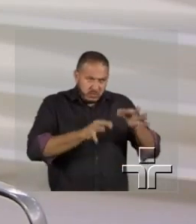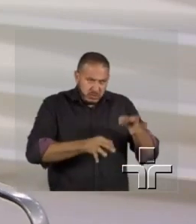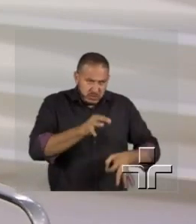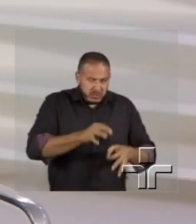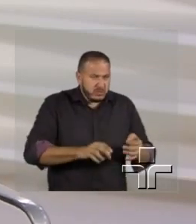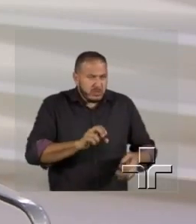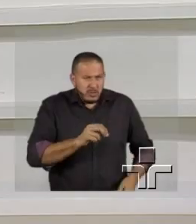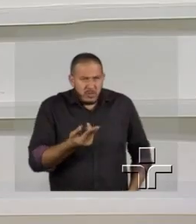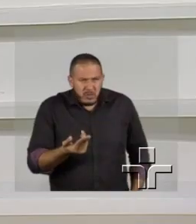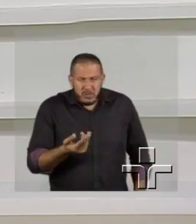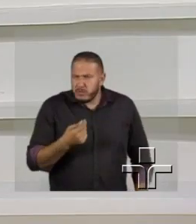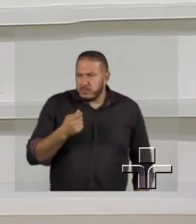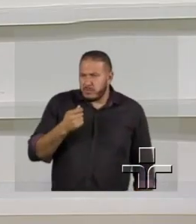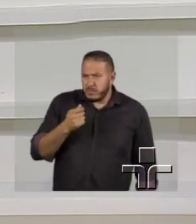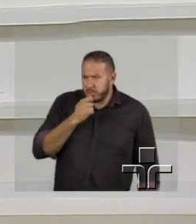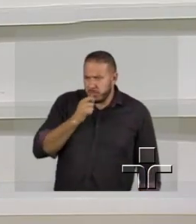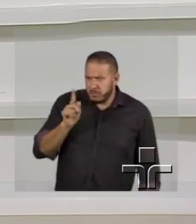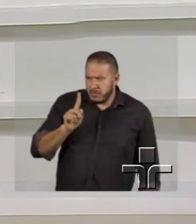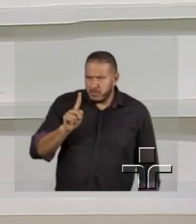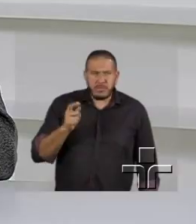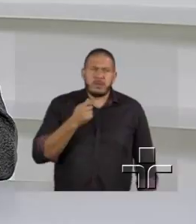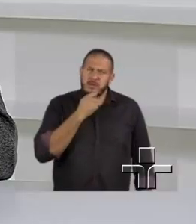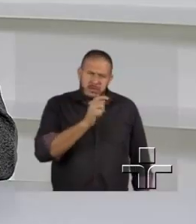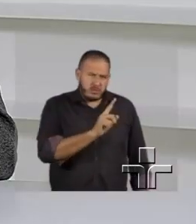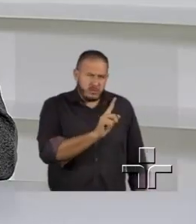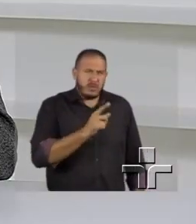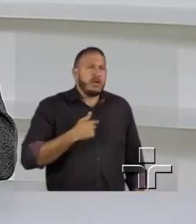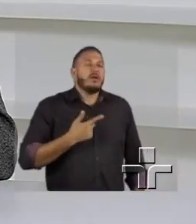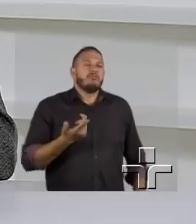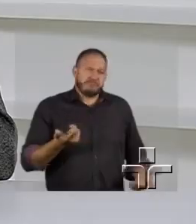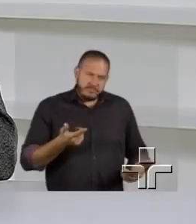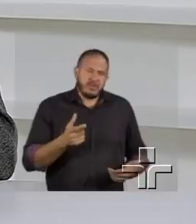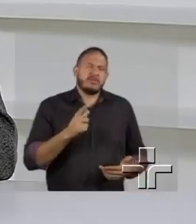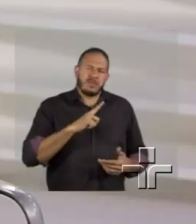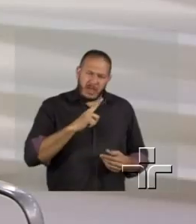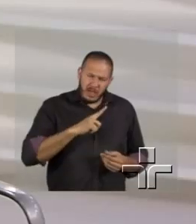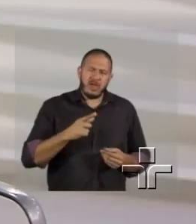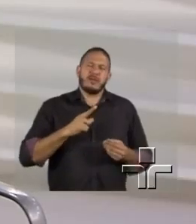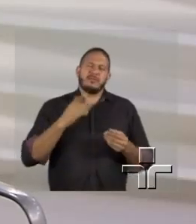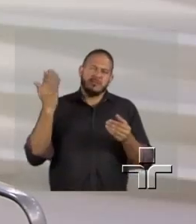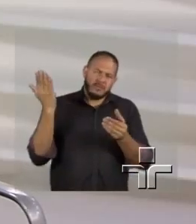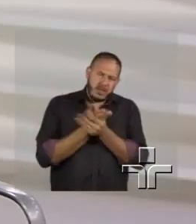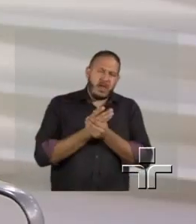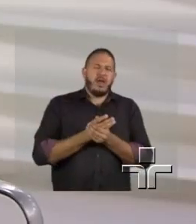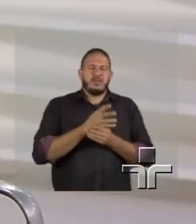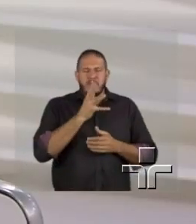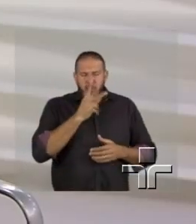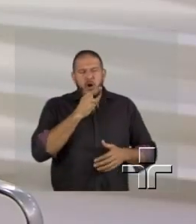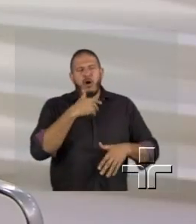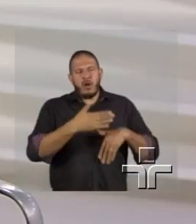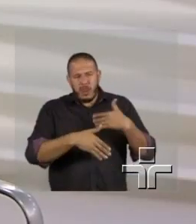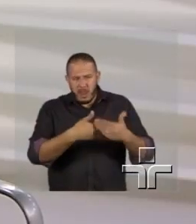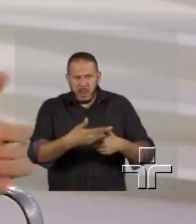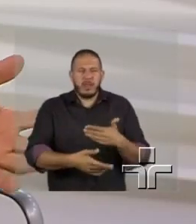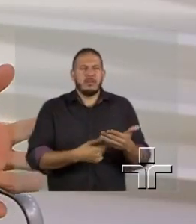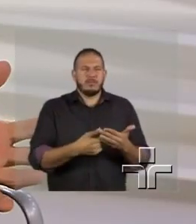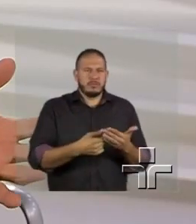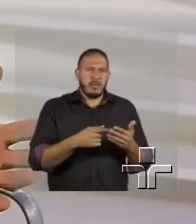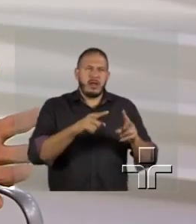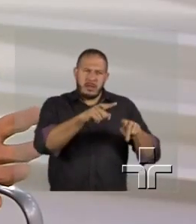lá de terno e gravata. Né? Bacana discutir. Mas peraí, mas foram eles que levaram aquela rapaziada lá, não interessa o lado, que levaram